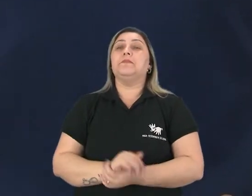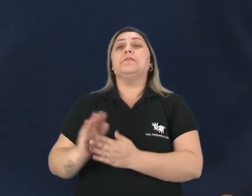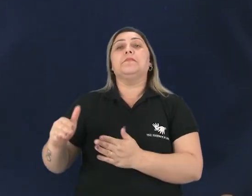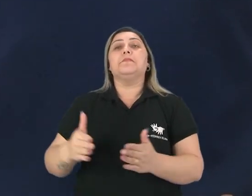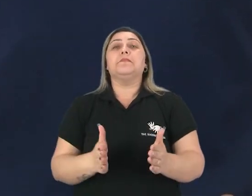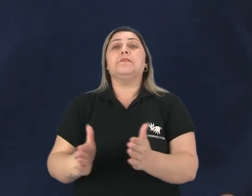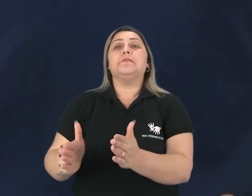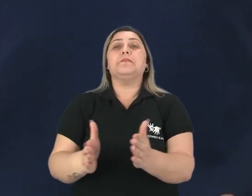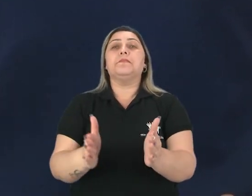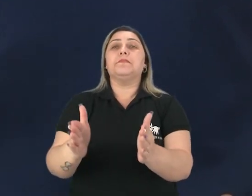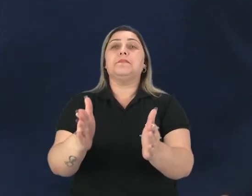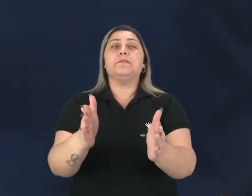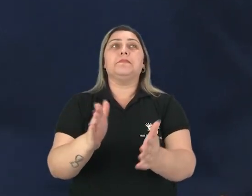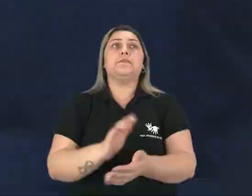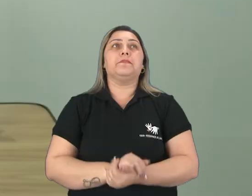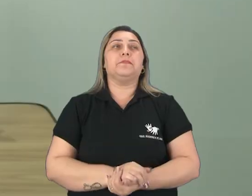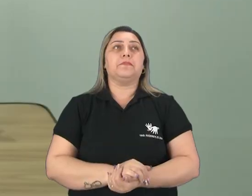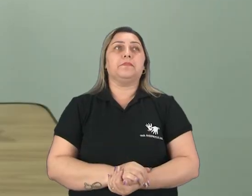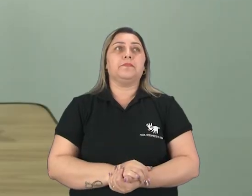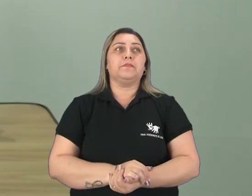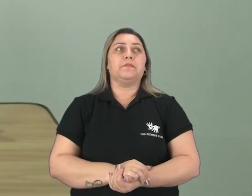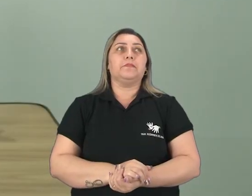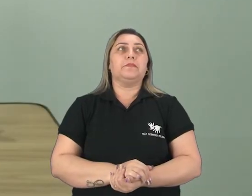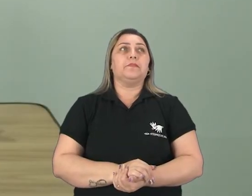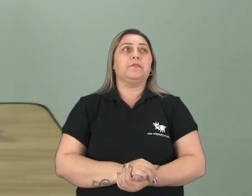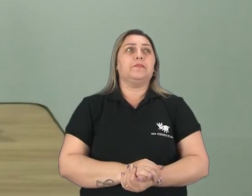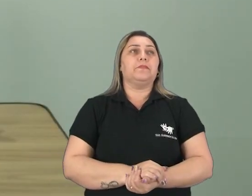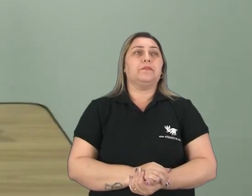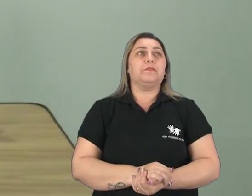percursos, em um dos caminhos.